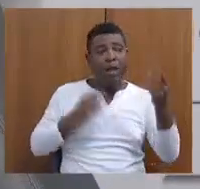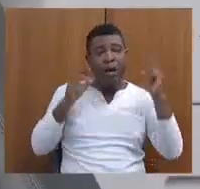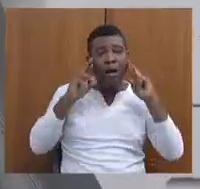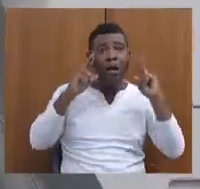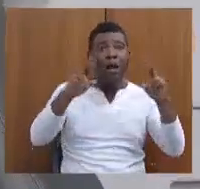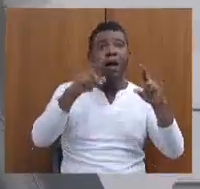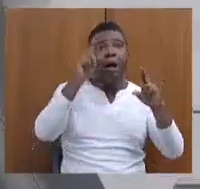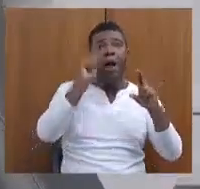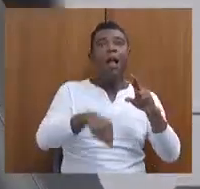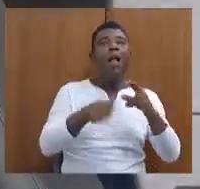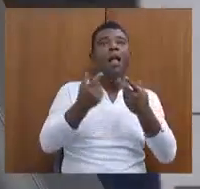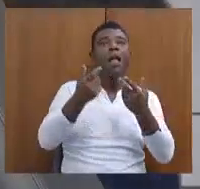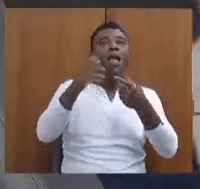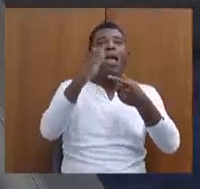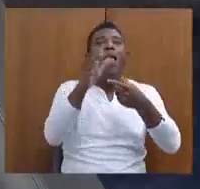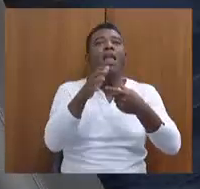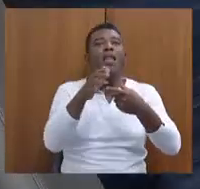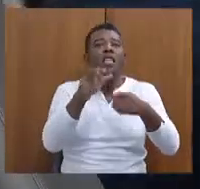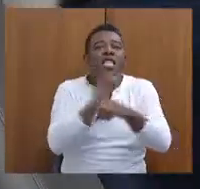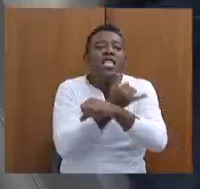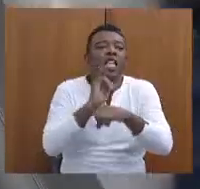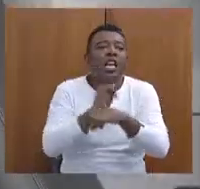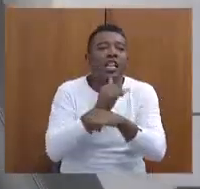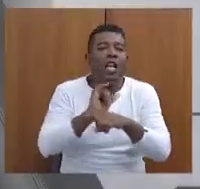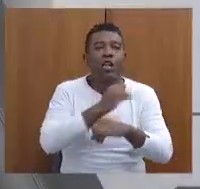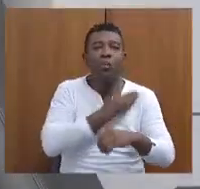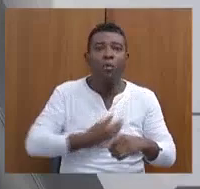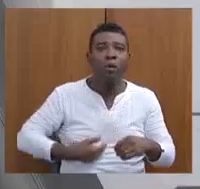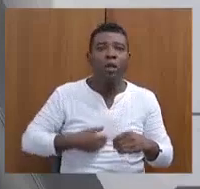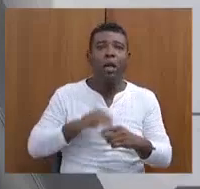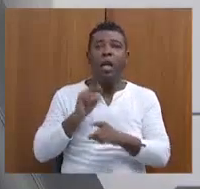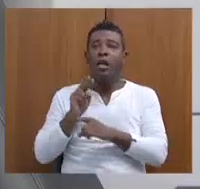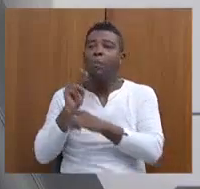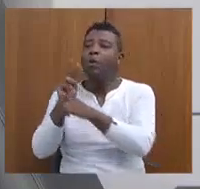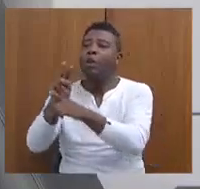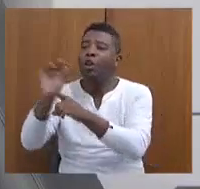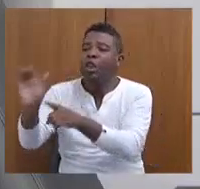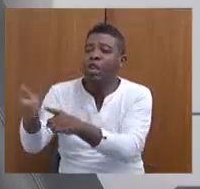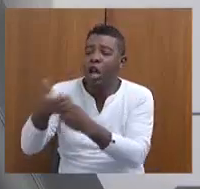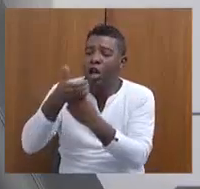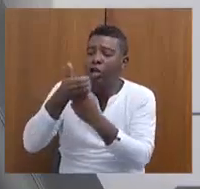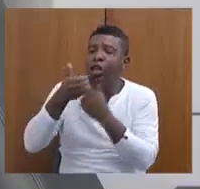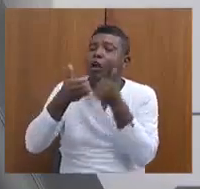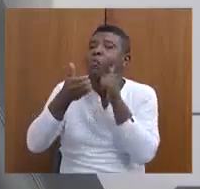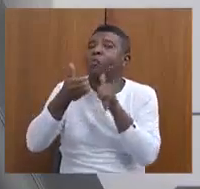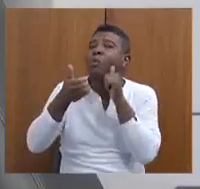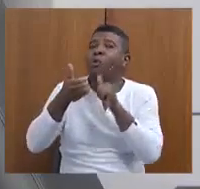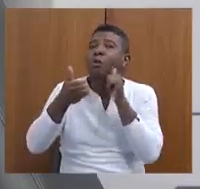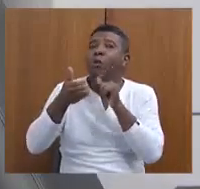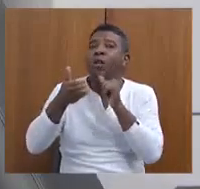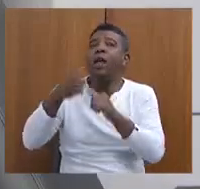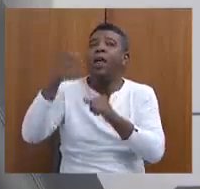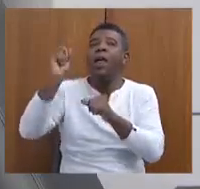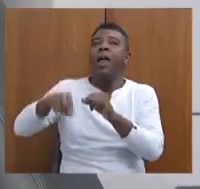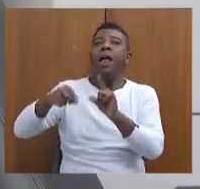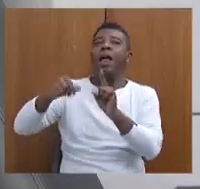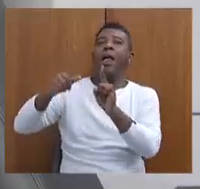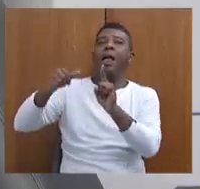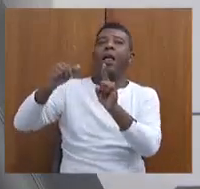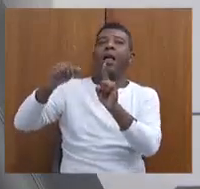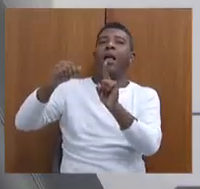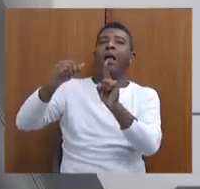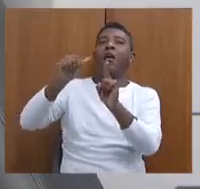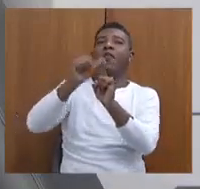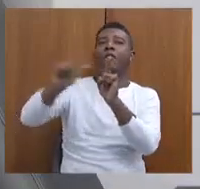protejam a mulher da violência é da violência é do feminicídio é do assédio é do estupro é